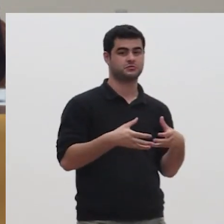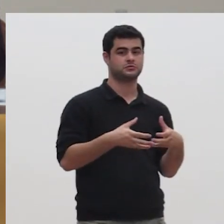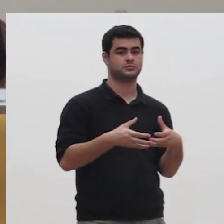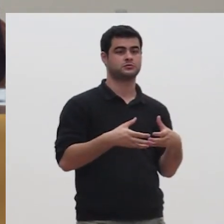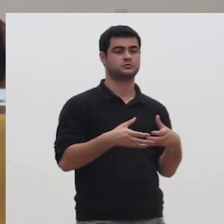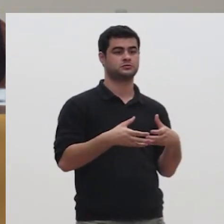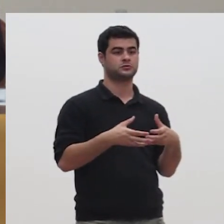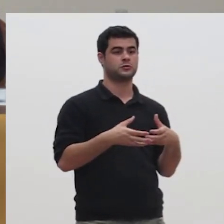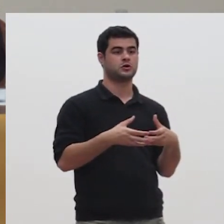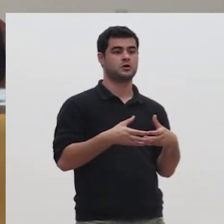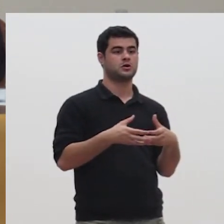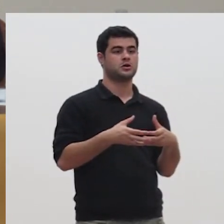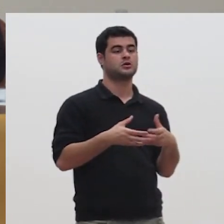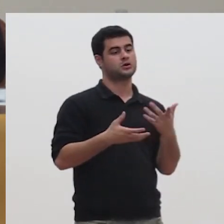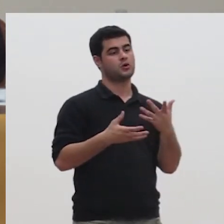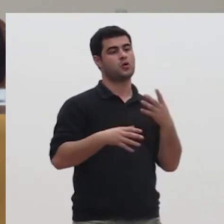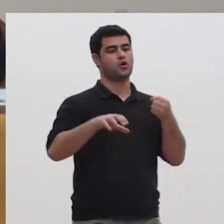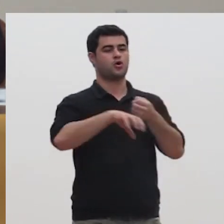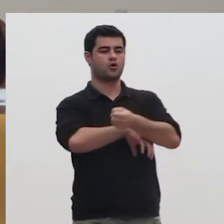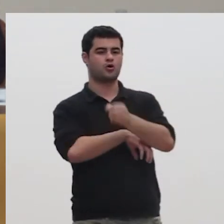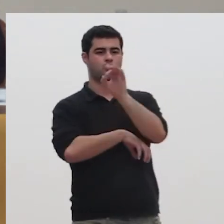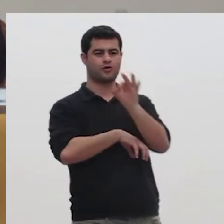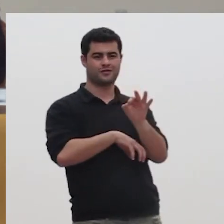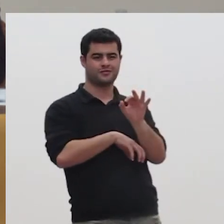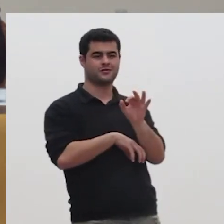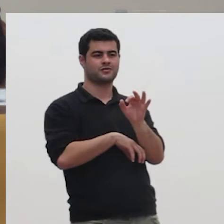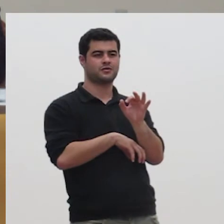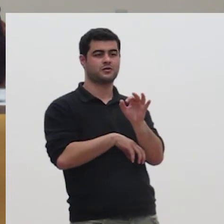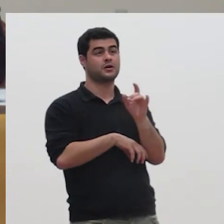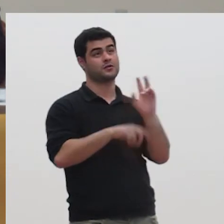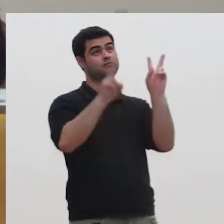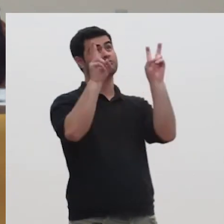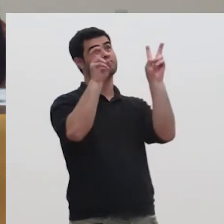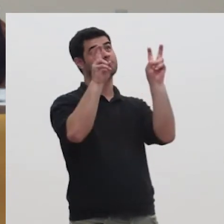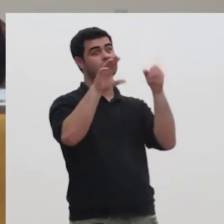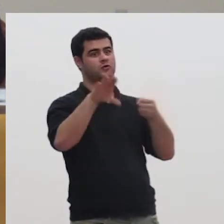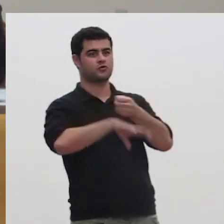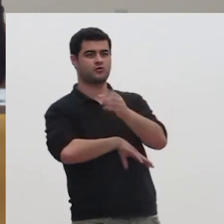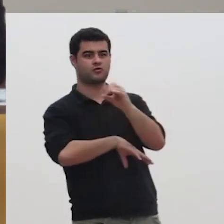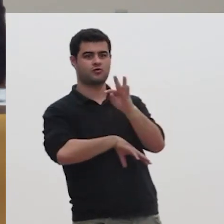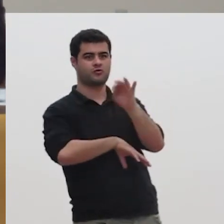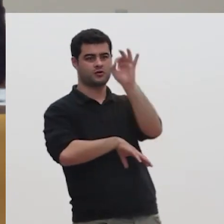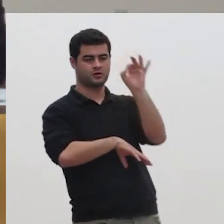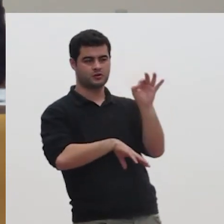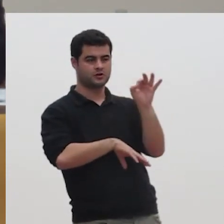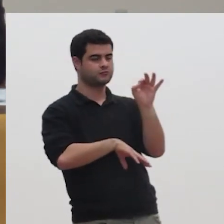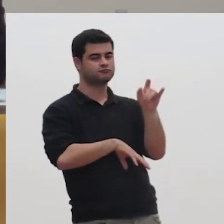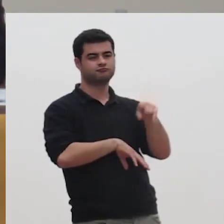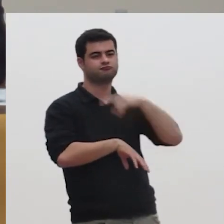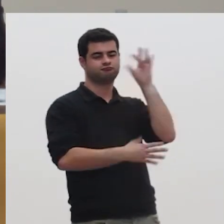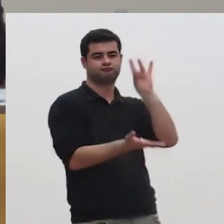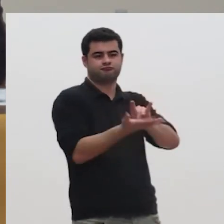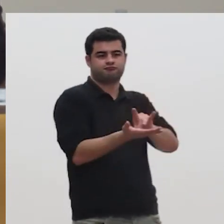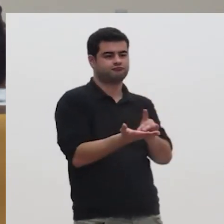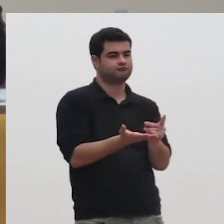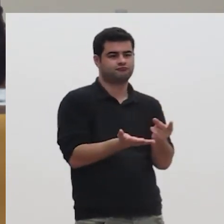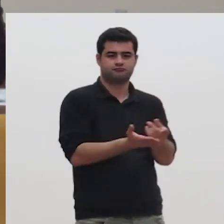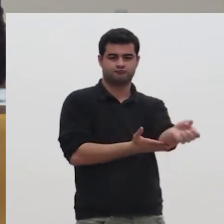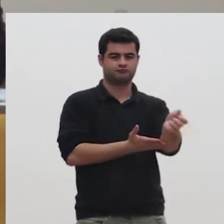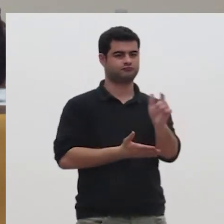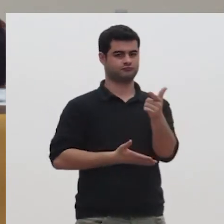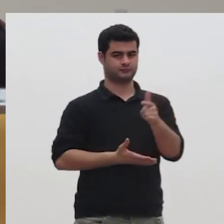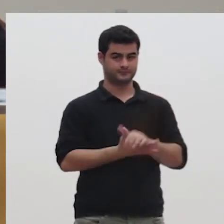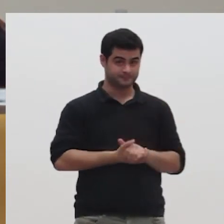outros. Então, a cota, o que deveria ser uma cota, nunca é implementado. Eu segui, inclusive, a explicar